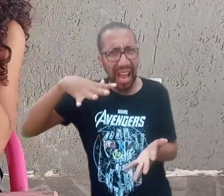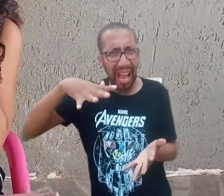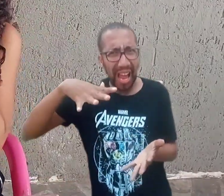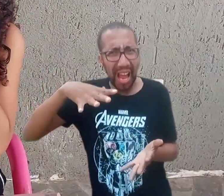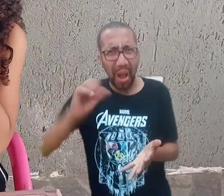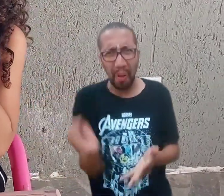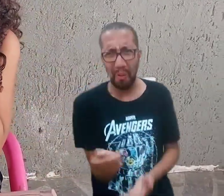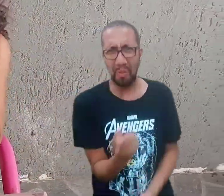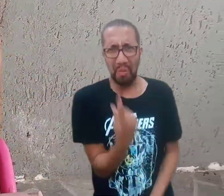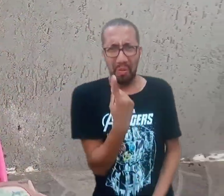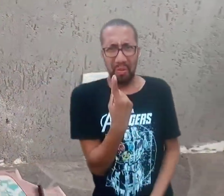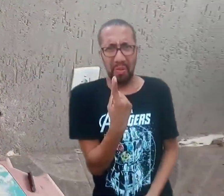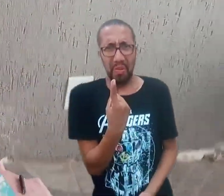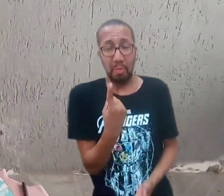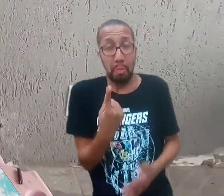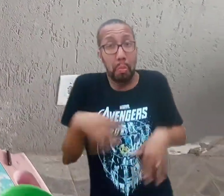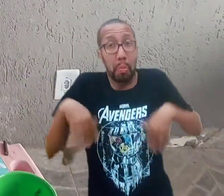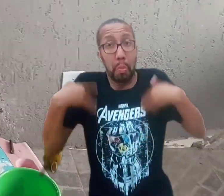Muito bom.